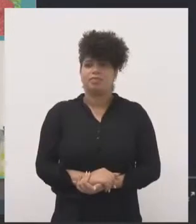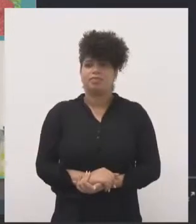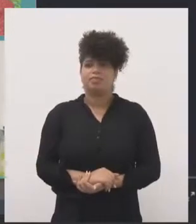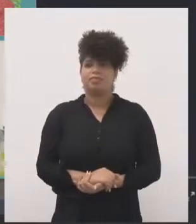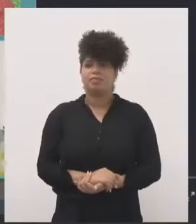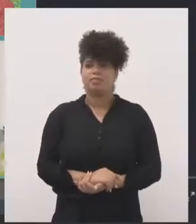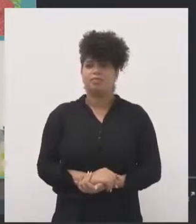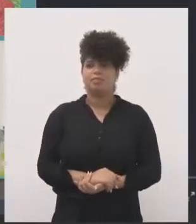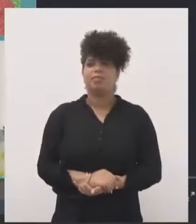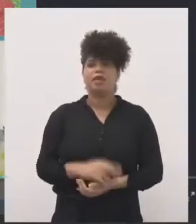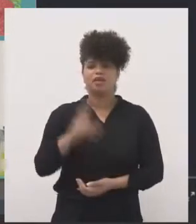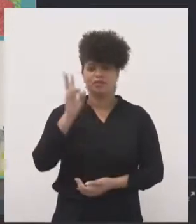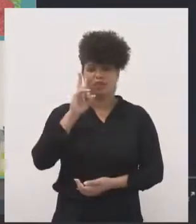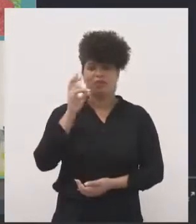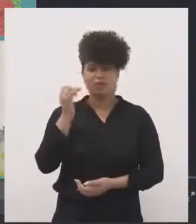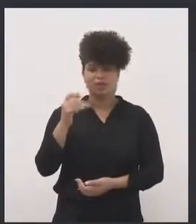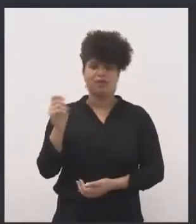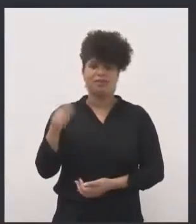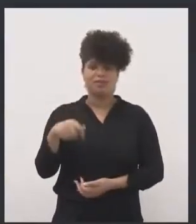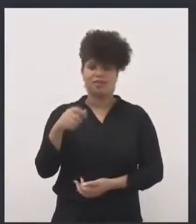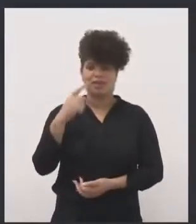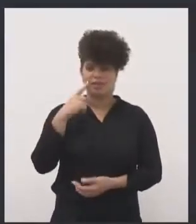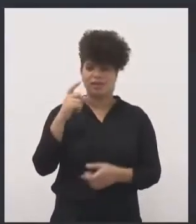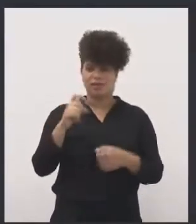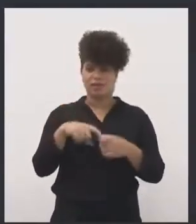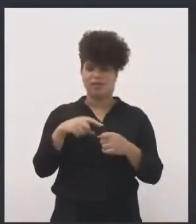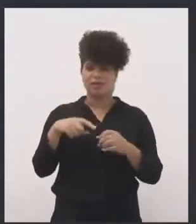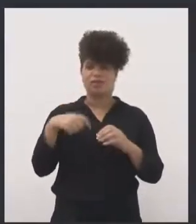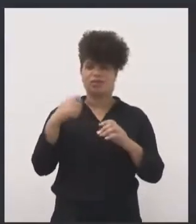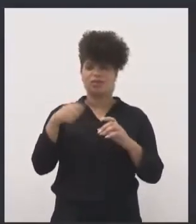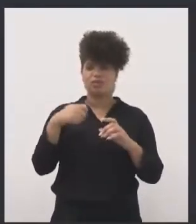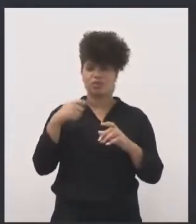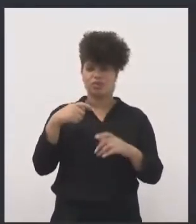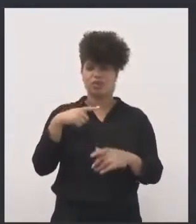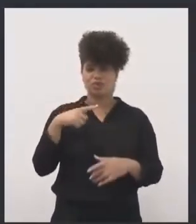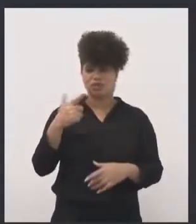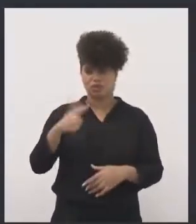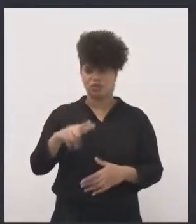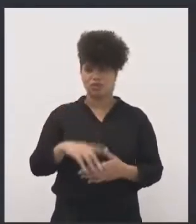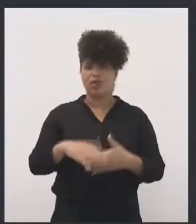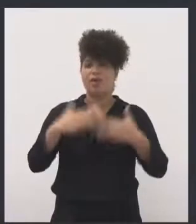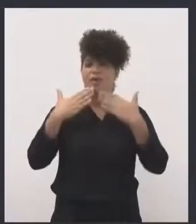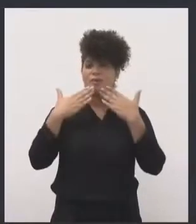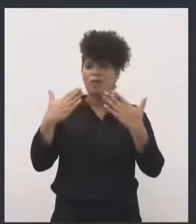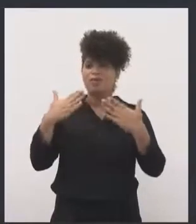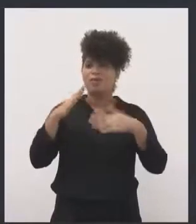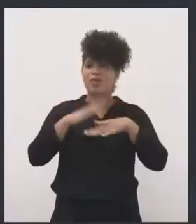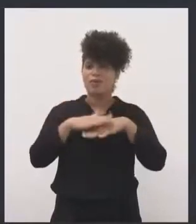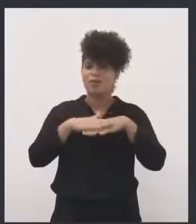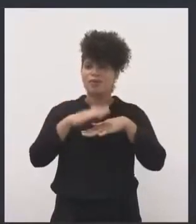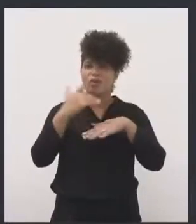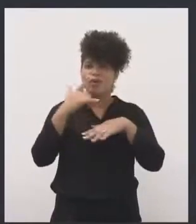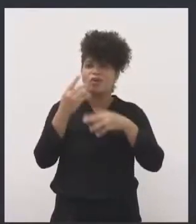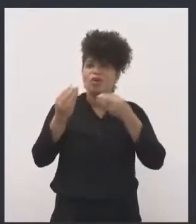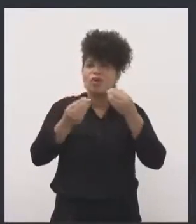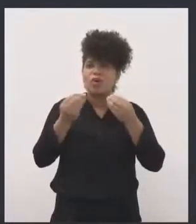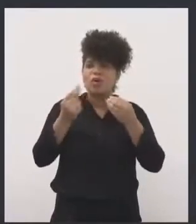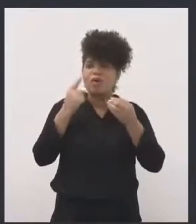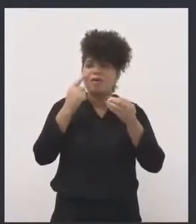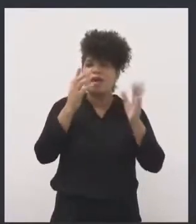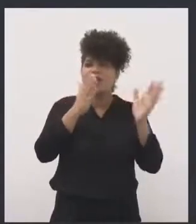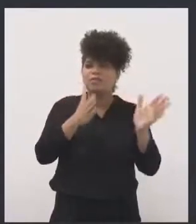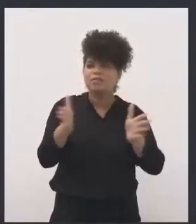a historinha, tá? Só voltando aqui no estúdio de gravação rapidinho para mostrar como que a gente passa os slides,